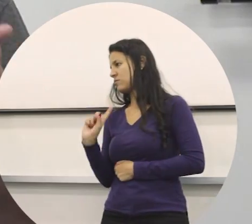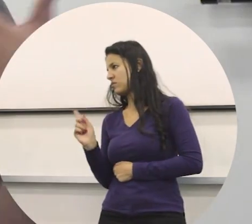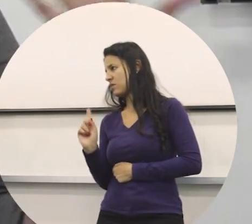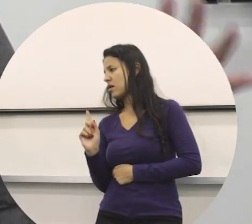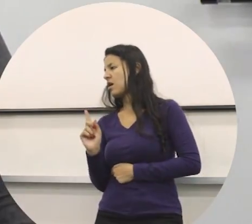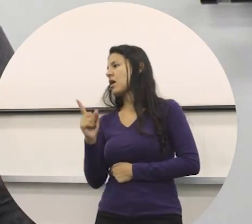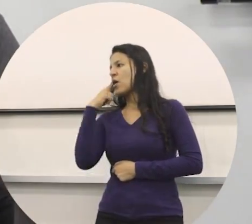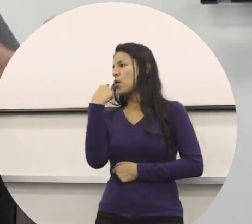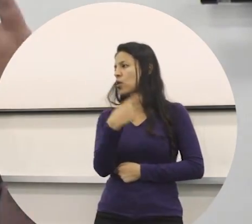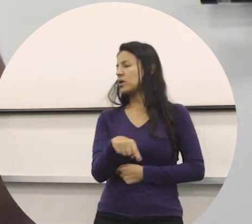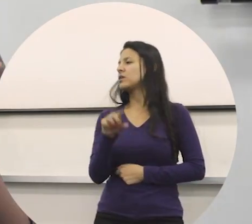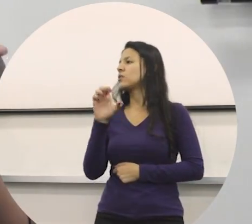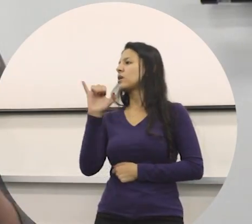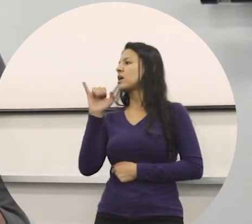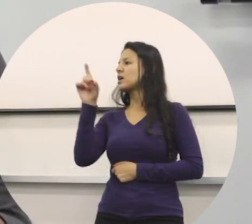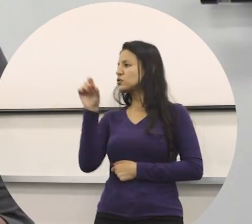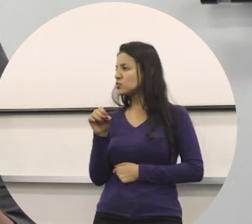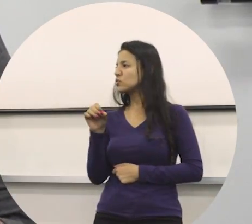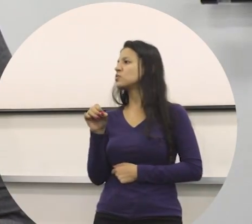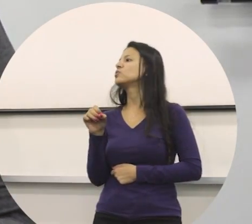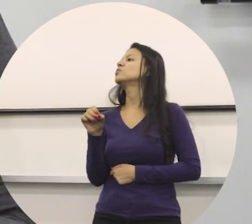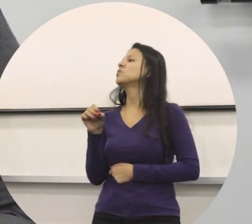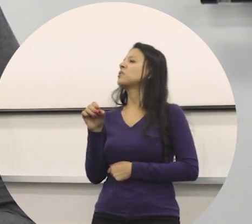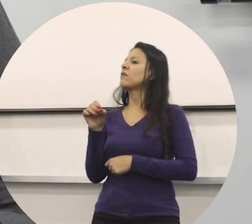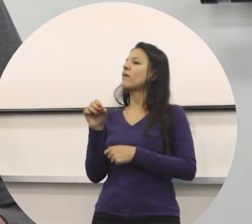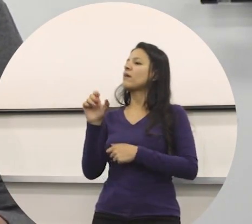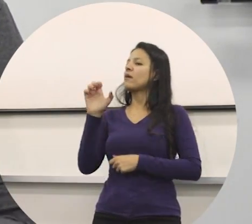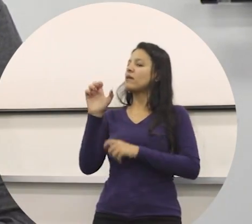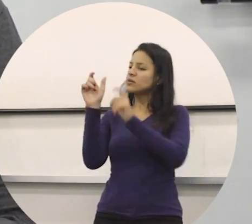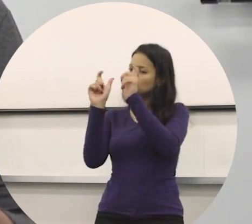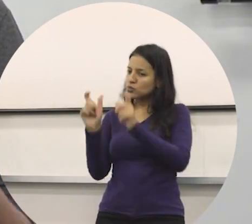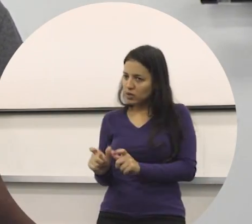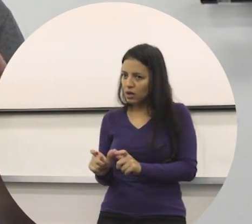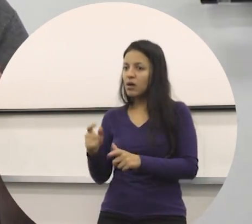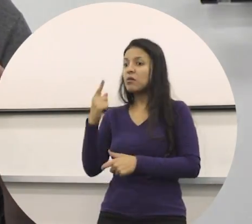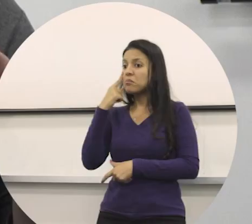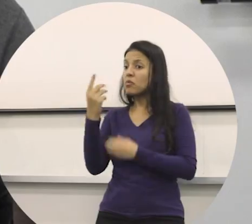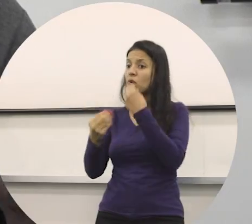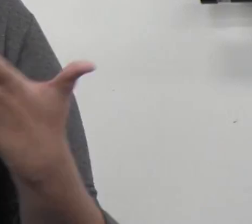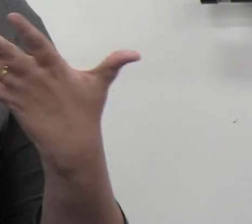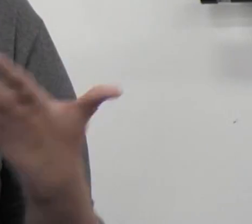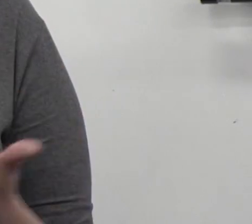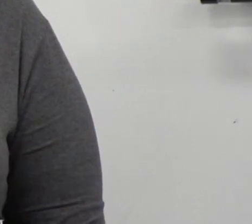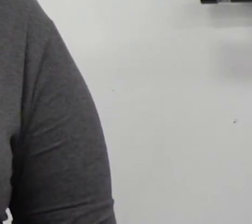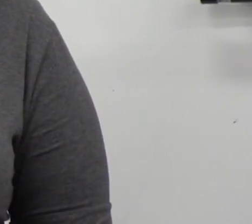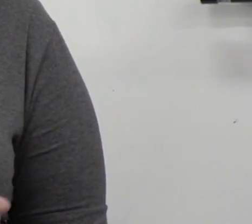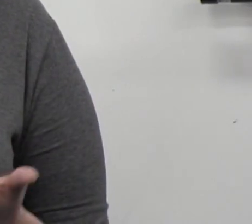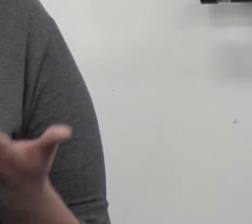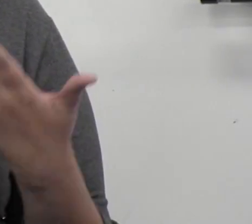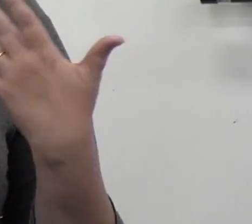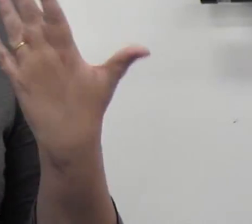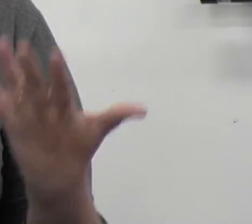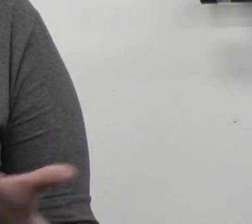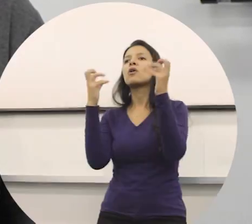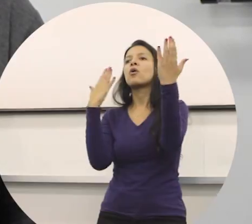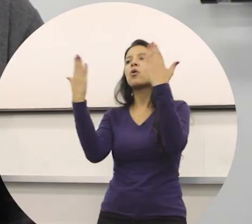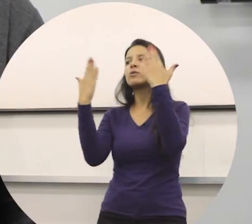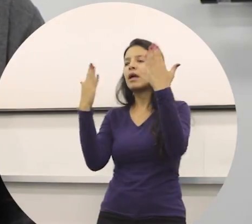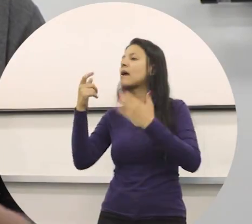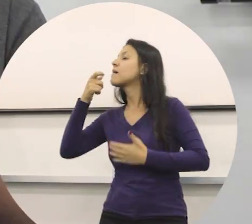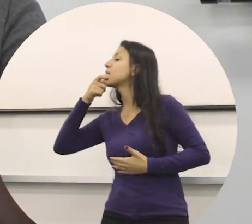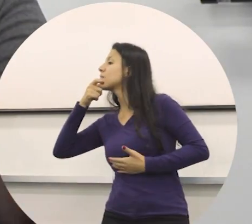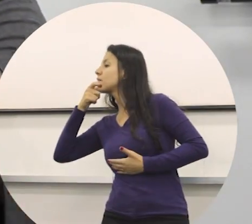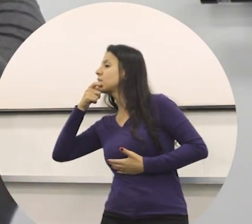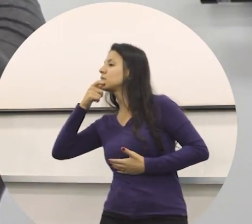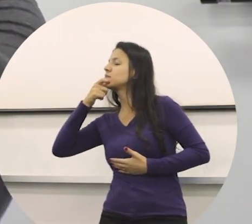aqueles eixos estruturantes para a gente ter um modelo. Eu acho que foi muito legal essa coisa de a gente comparar a língua inglesa com